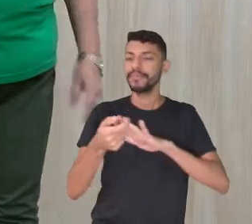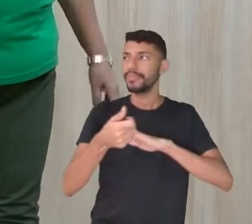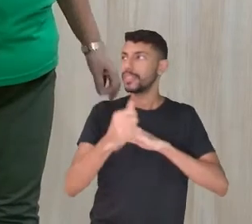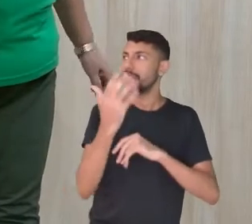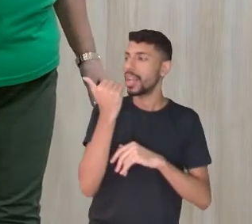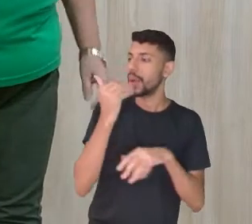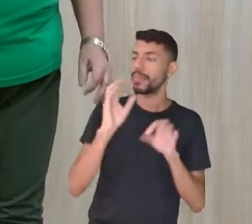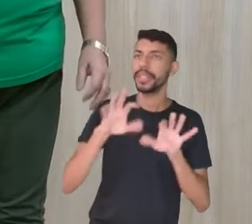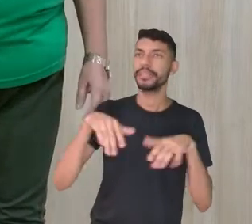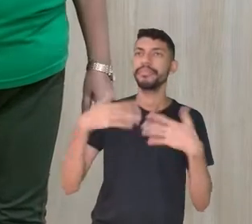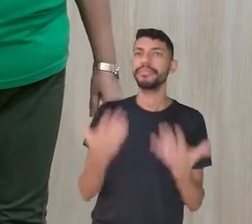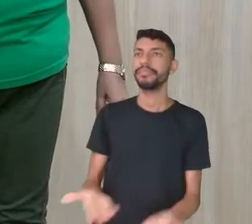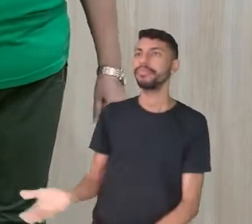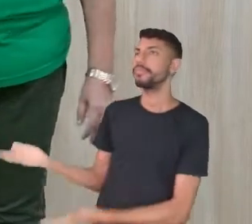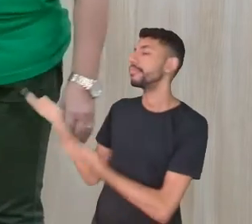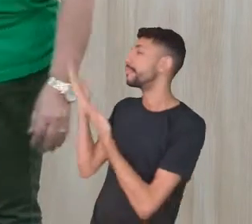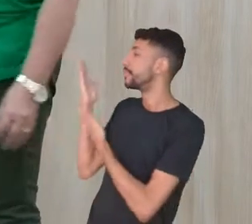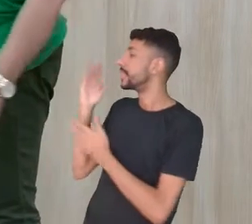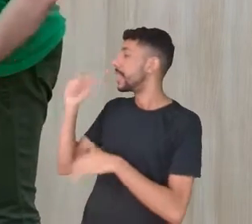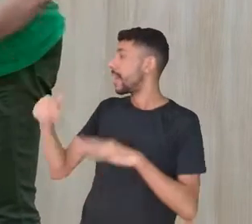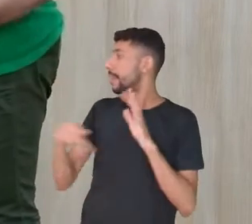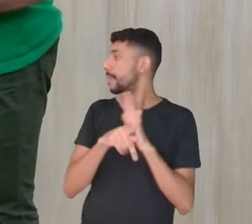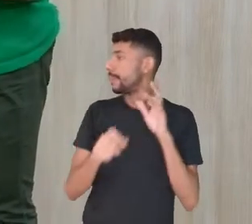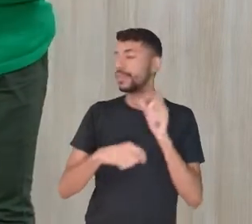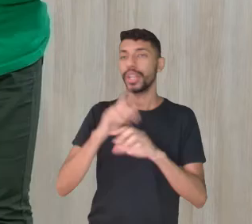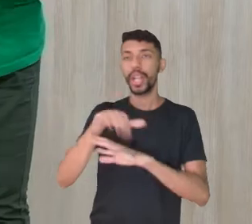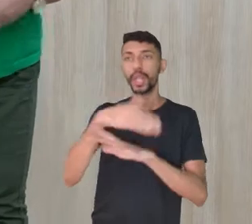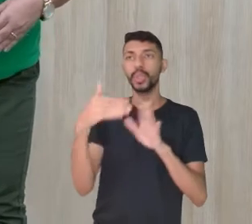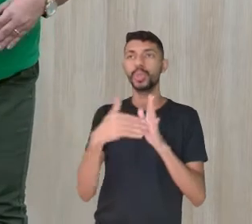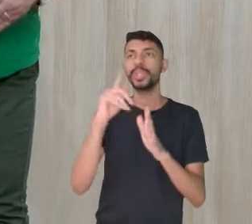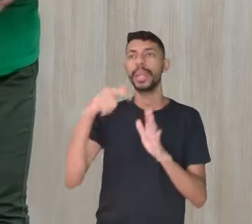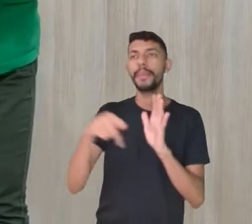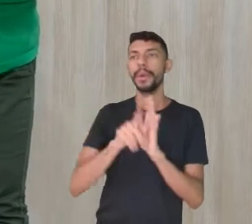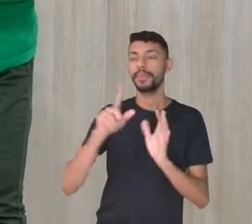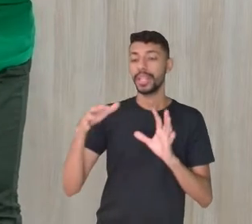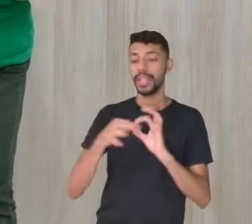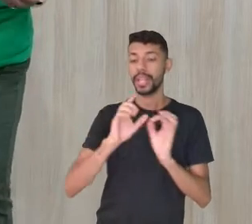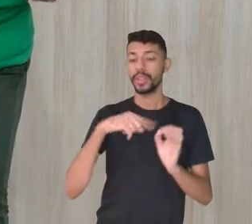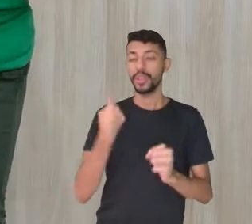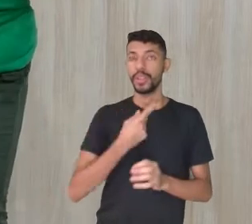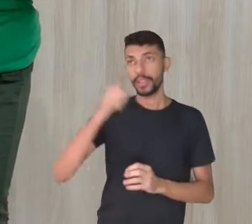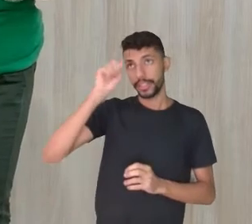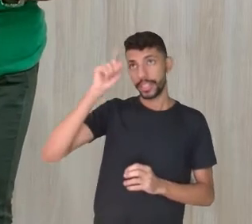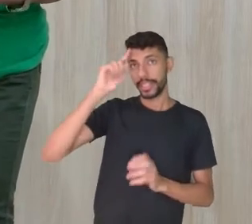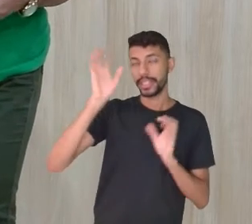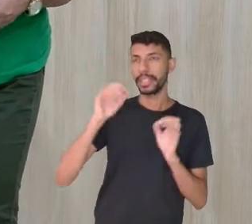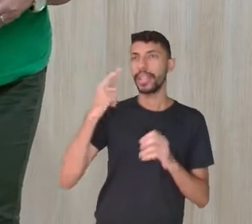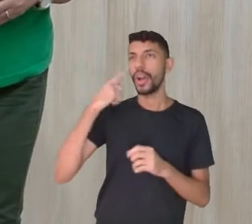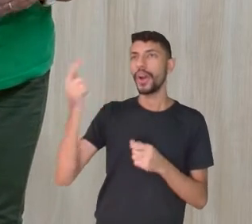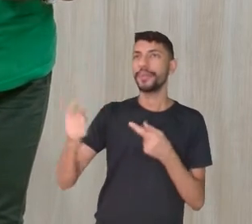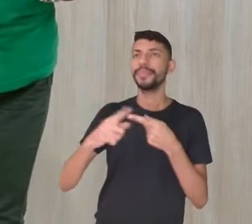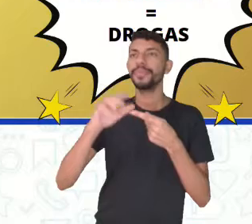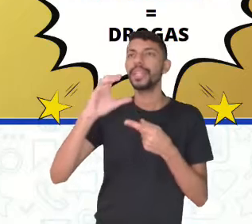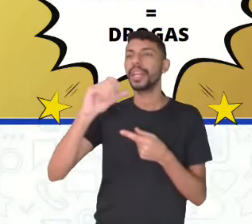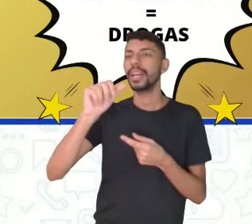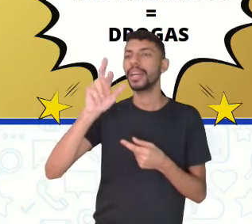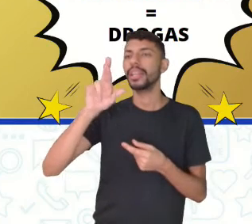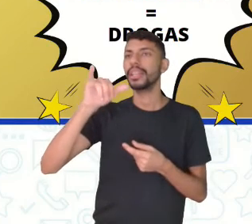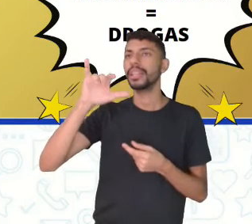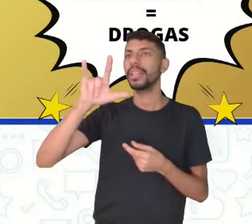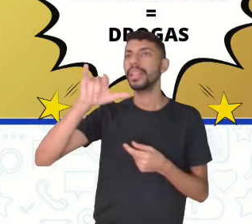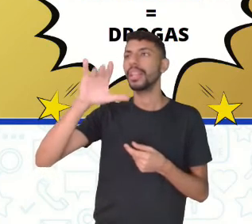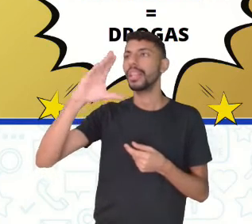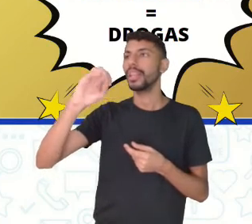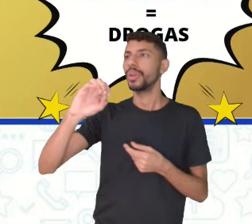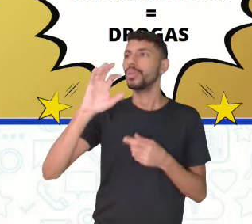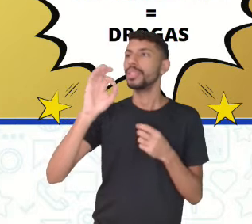gente sabe que faz parte do nosso dia a dia. Desde a questão do acrílico, que aí eu mostrei uma vantagem no acrílico, que o copo cai no chão e